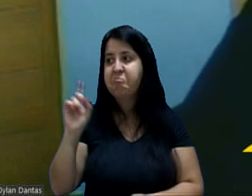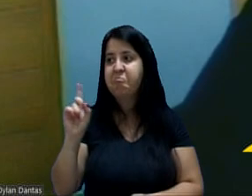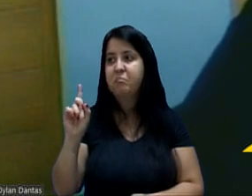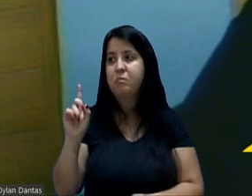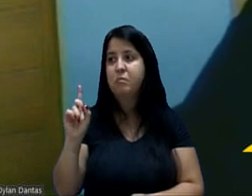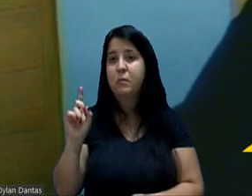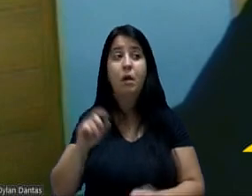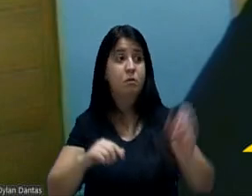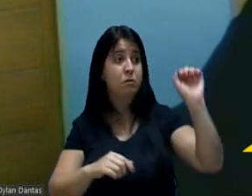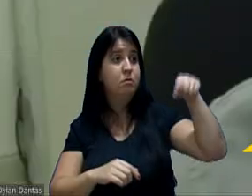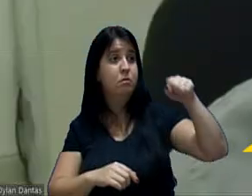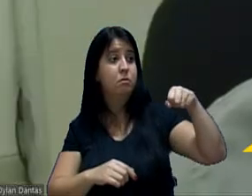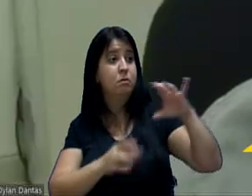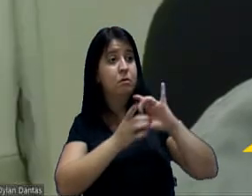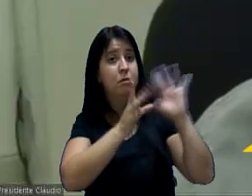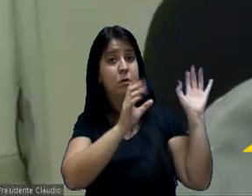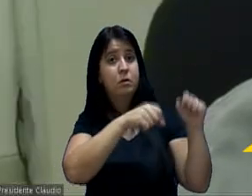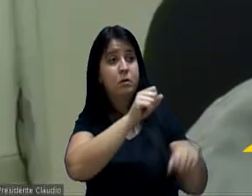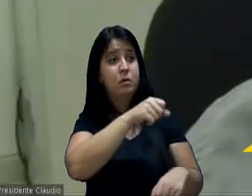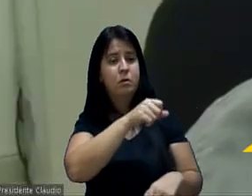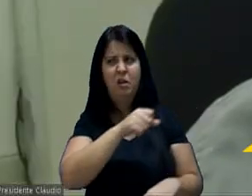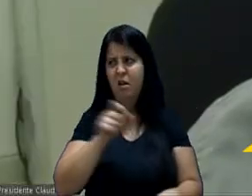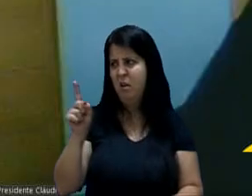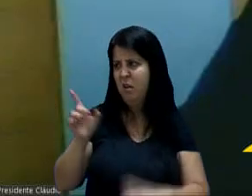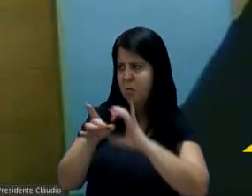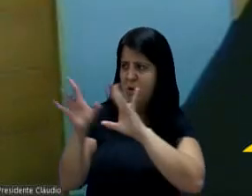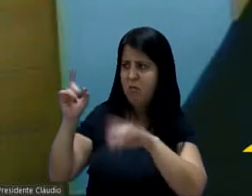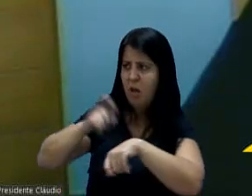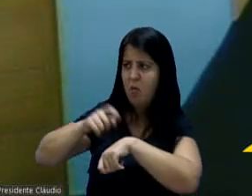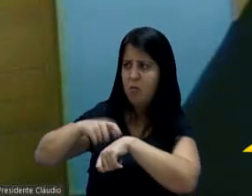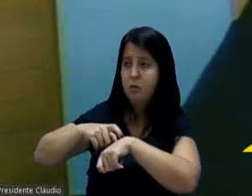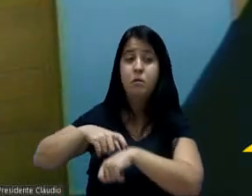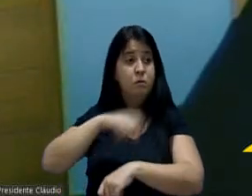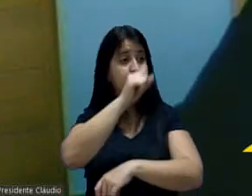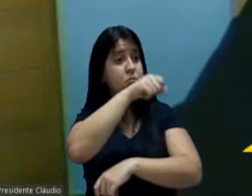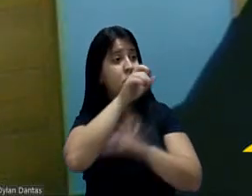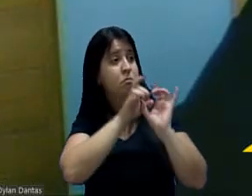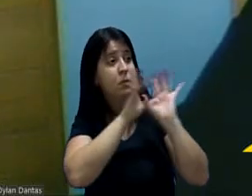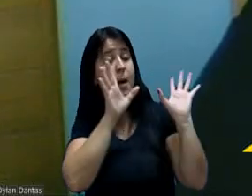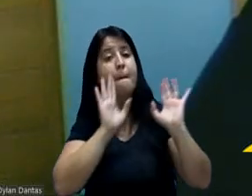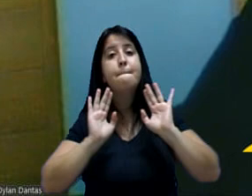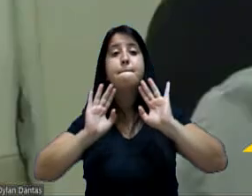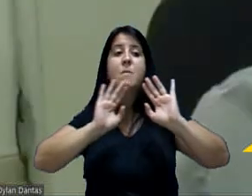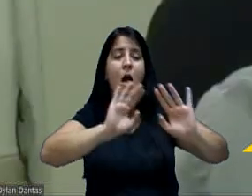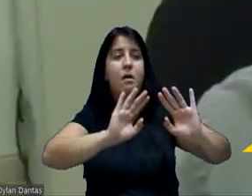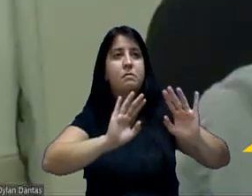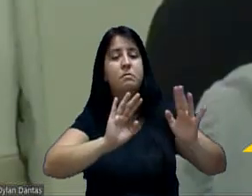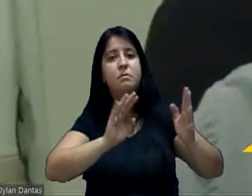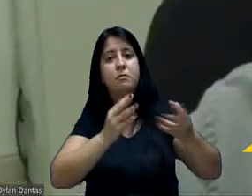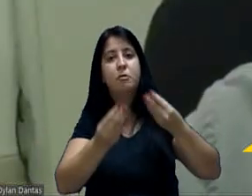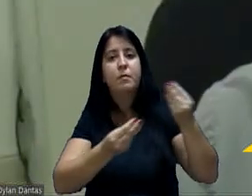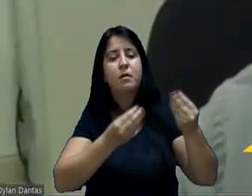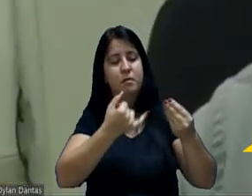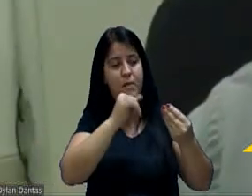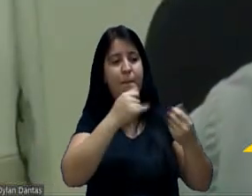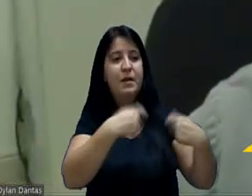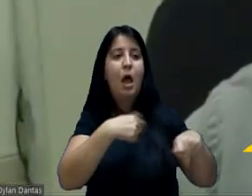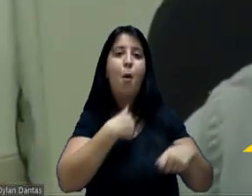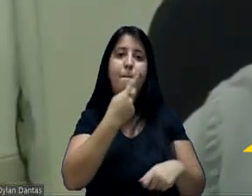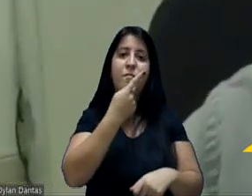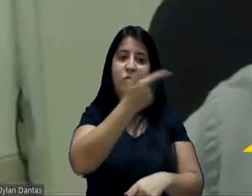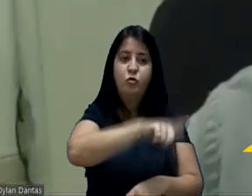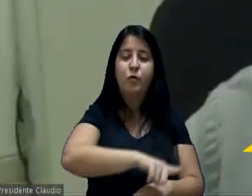sim. O Dini cedeu o tempo? Cedeu. Mas de toda forma, se for preciso... Na verdade,